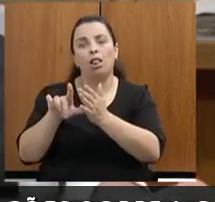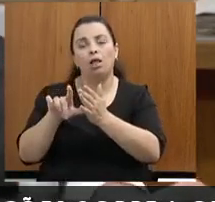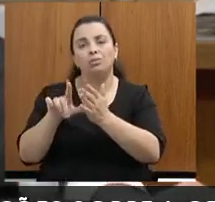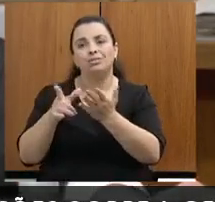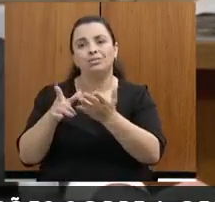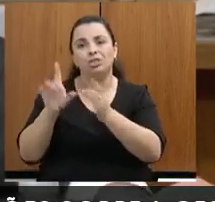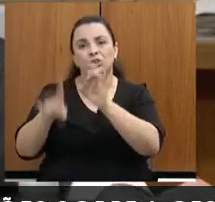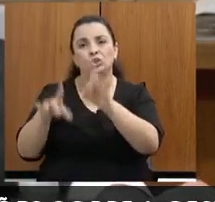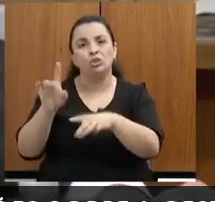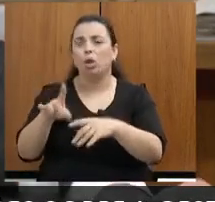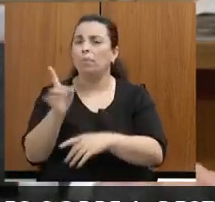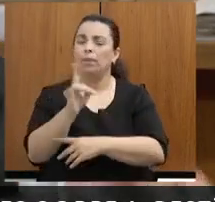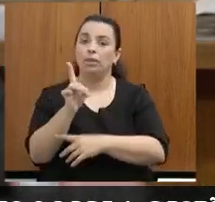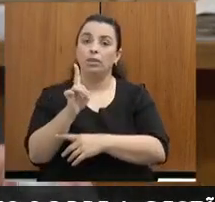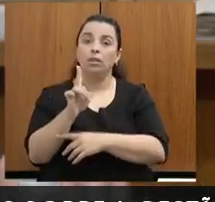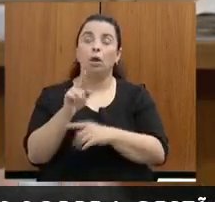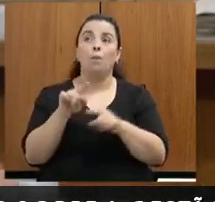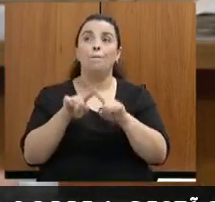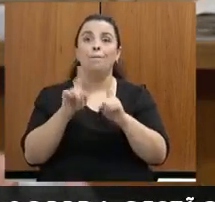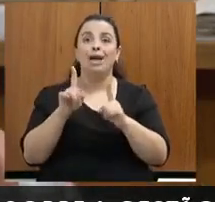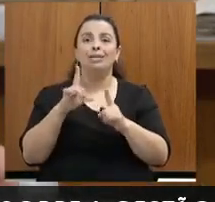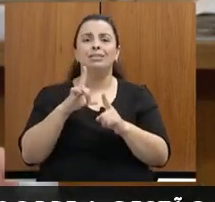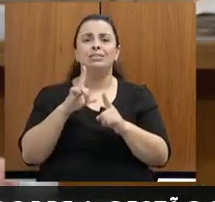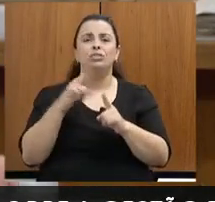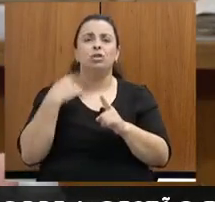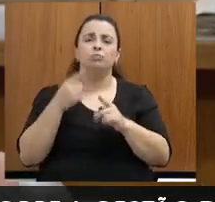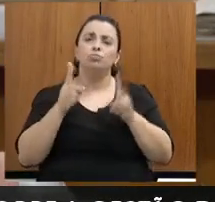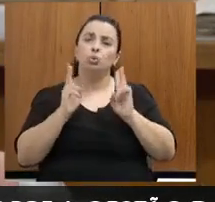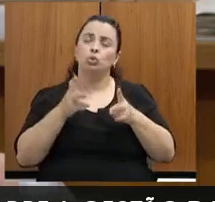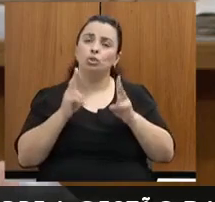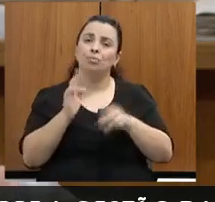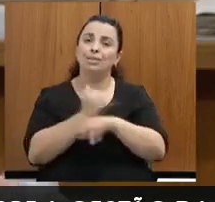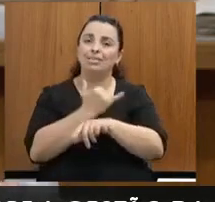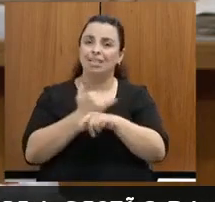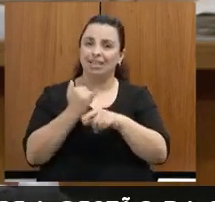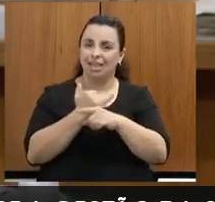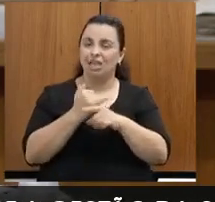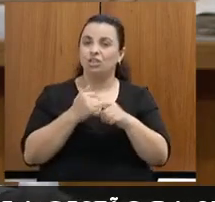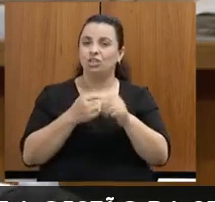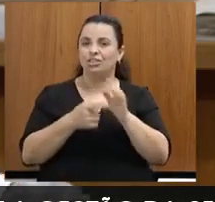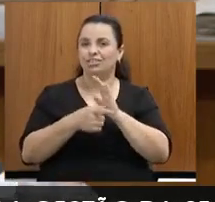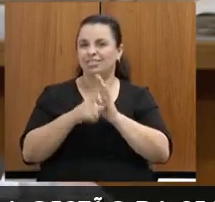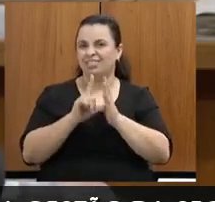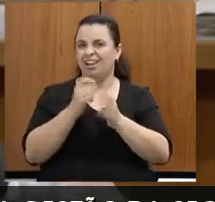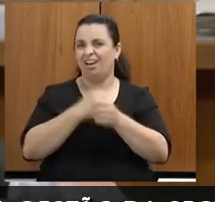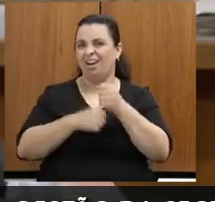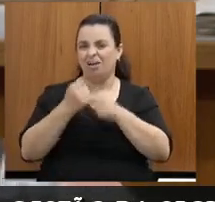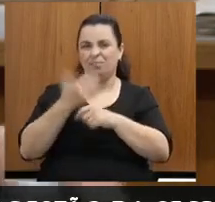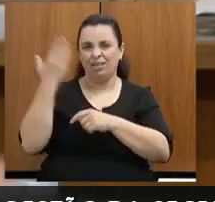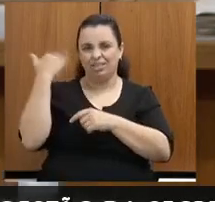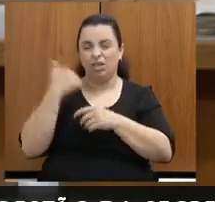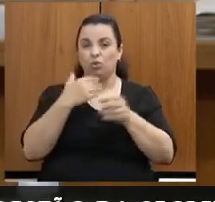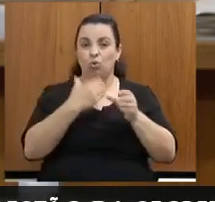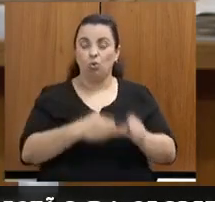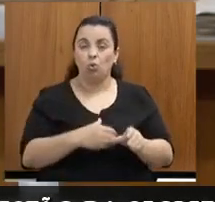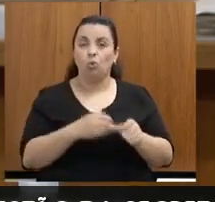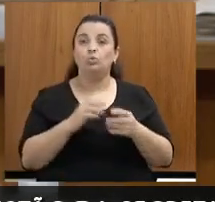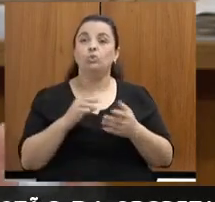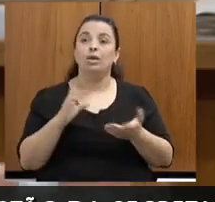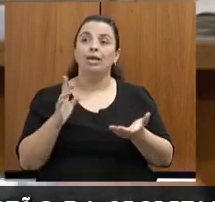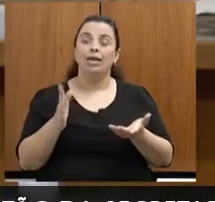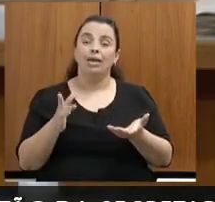nós mantivemos a estratégia anterior e nós tivemos na teremos um pequeno número mas teremos